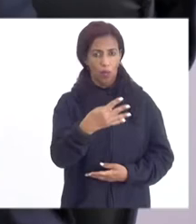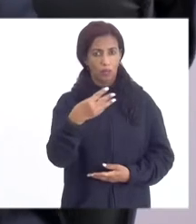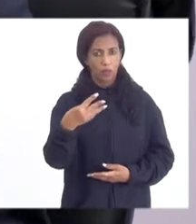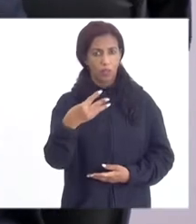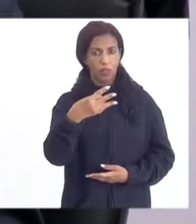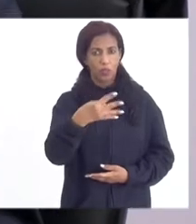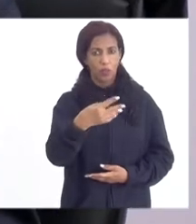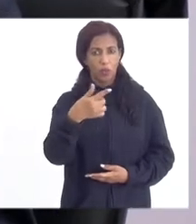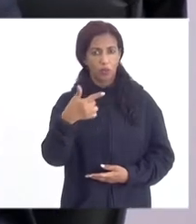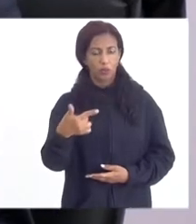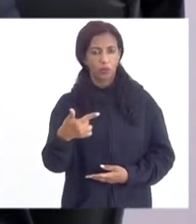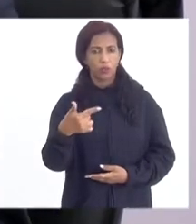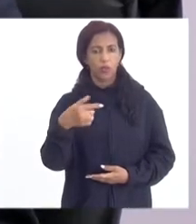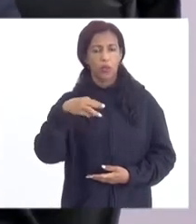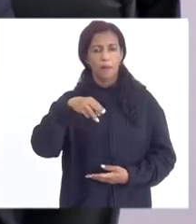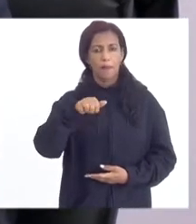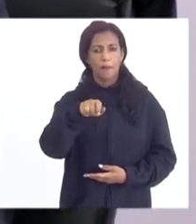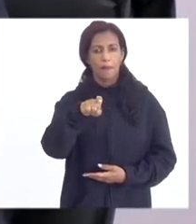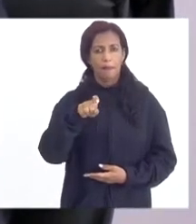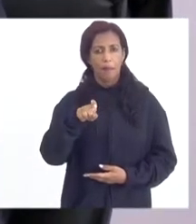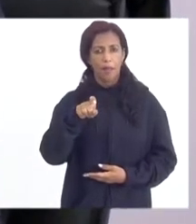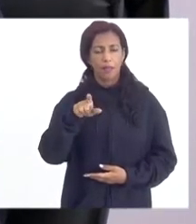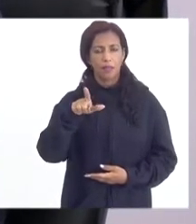4342/2021, de autoria do deputado Marcos Lemos.